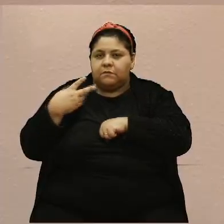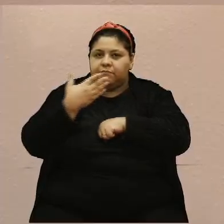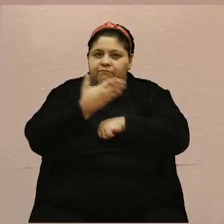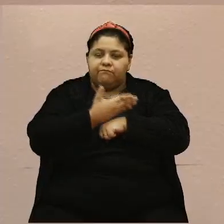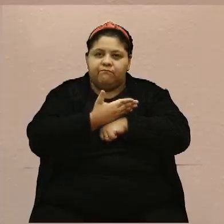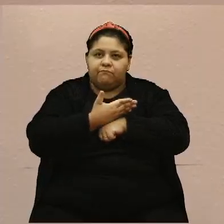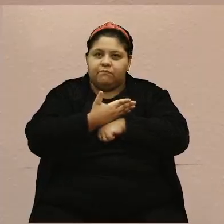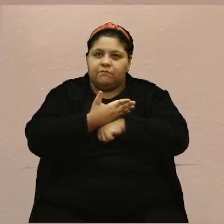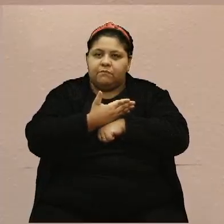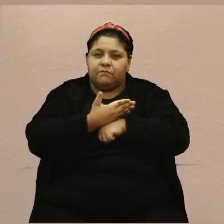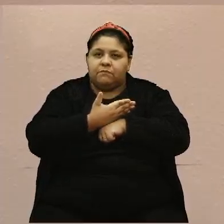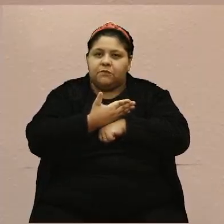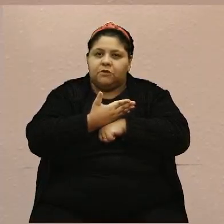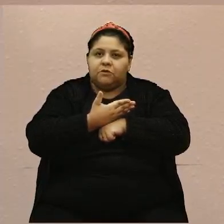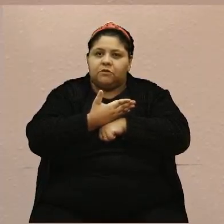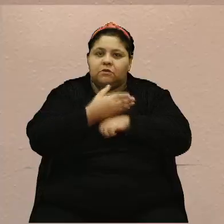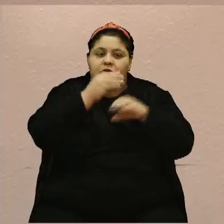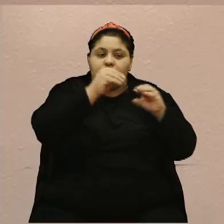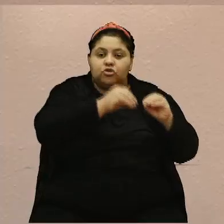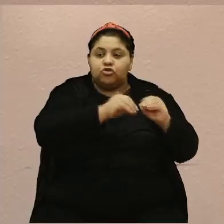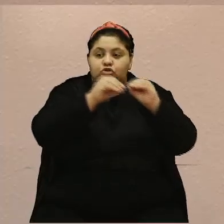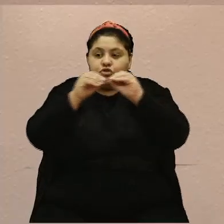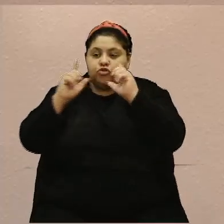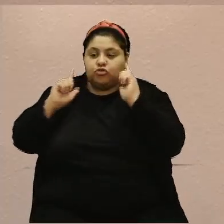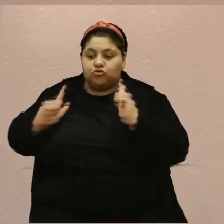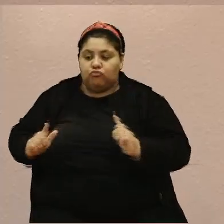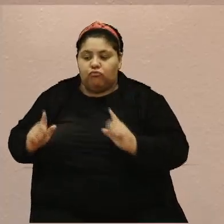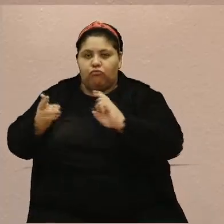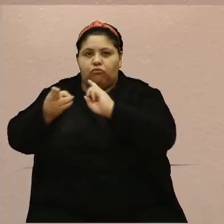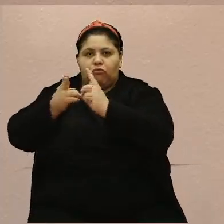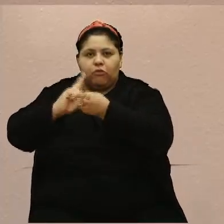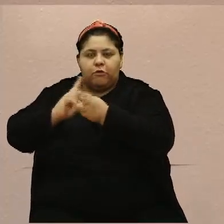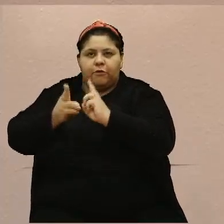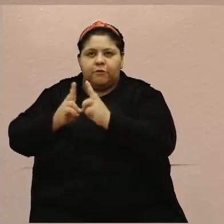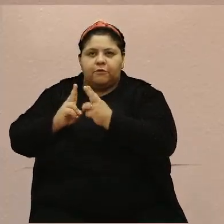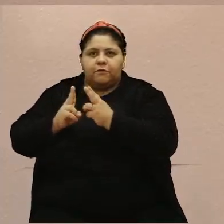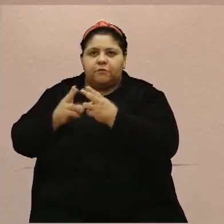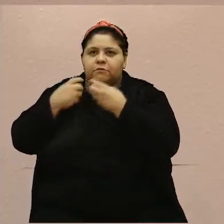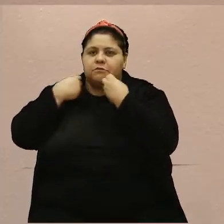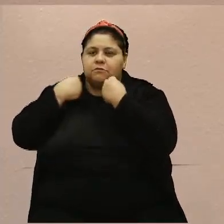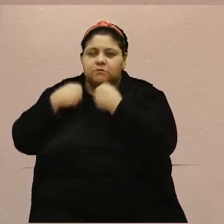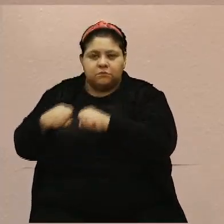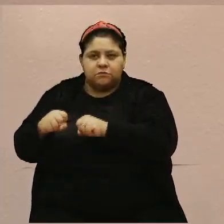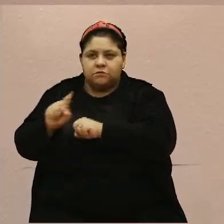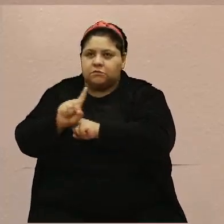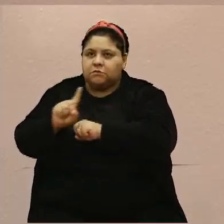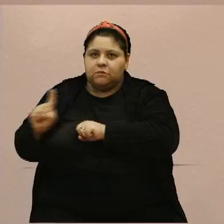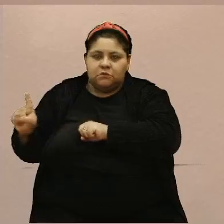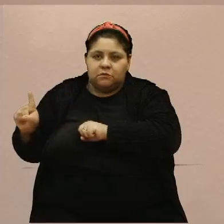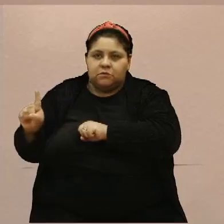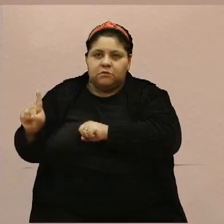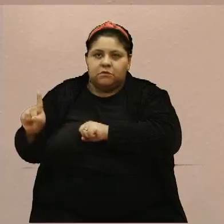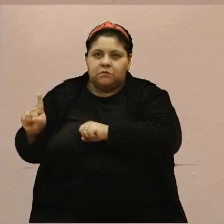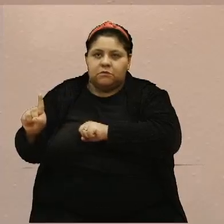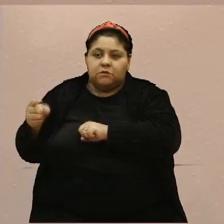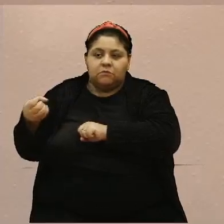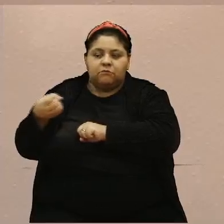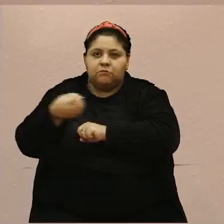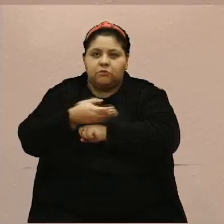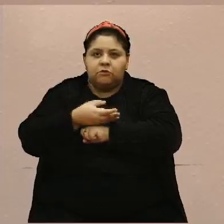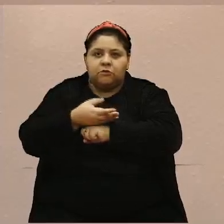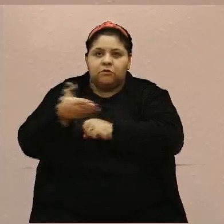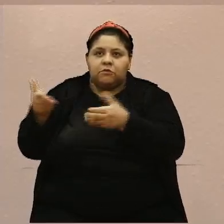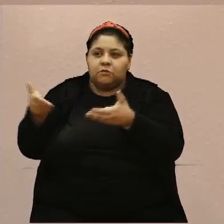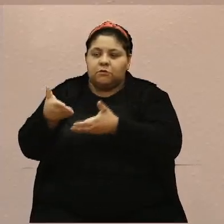uma questão de realocação para a gestão urbana e que a secretaria não estava, né? Como era uma secretaria nova, ela ficou